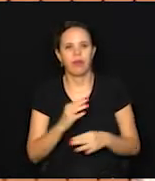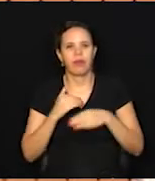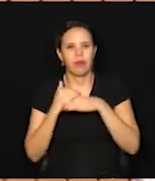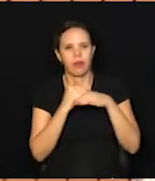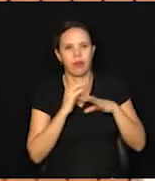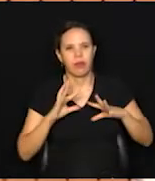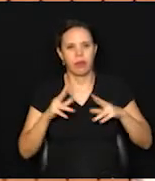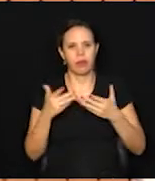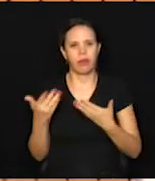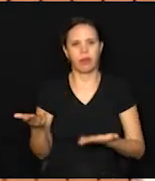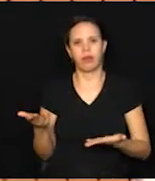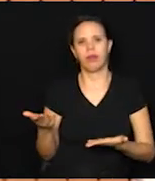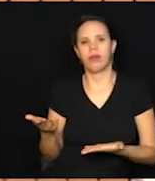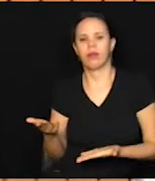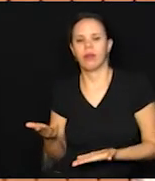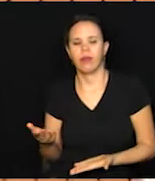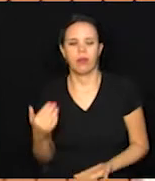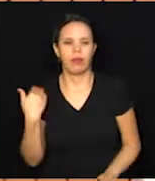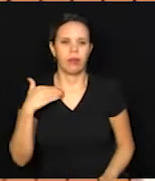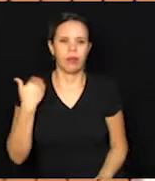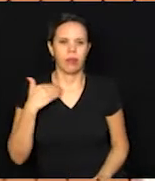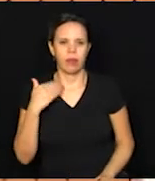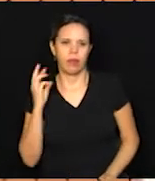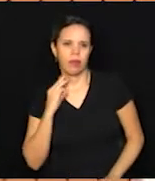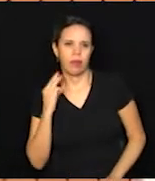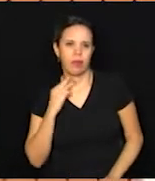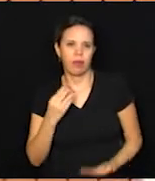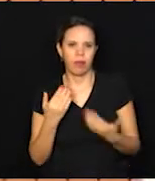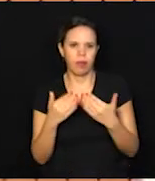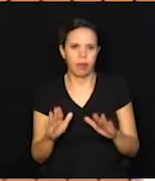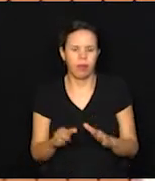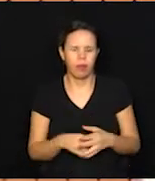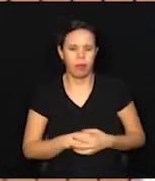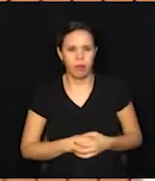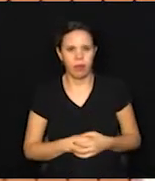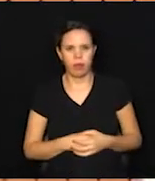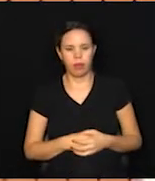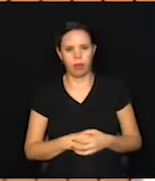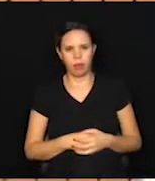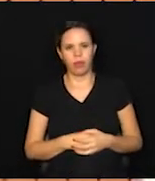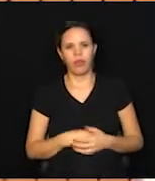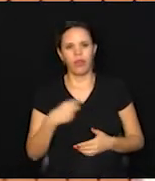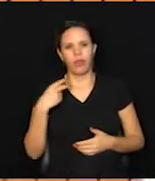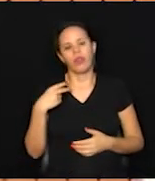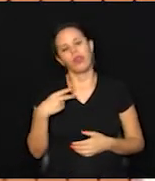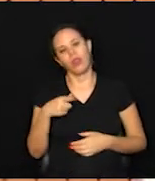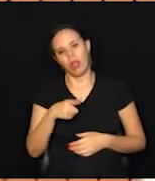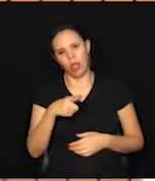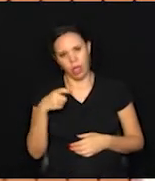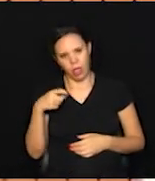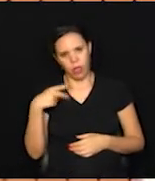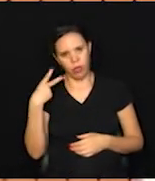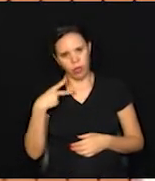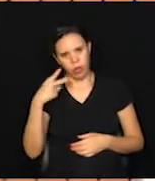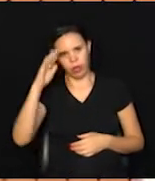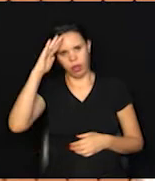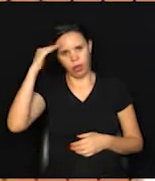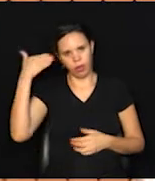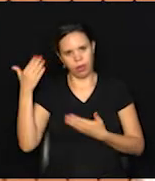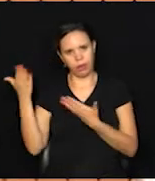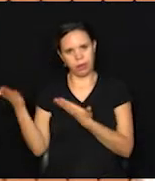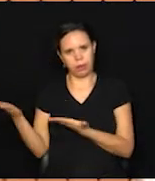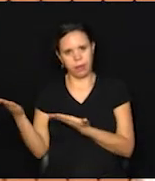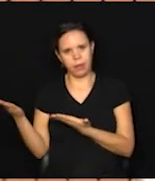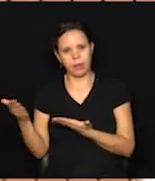aqui, Mariana e Cecília, eu vou abrir a palavra para o Pedro Torinho também, para que ele